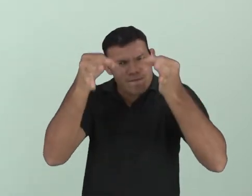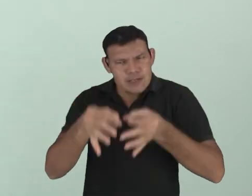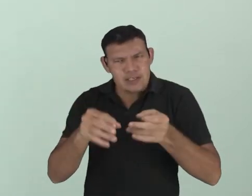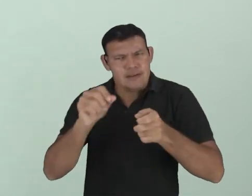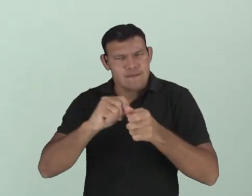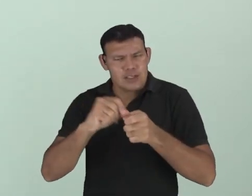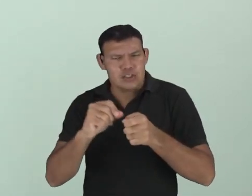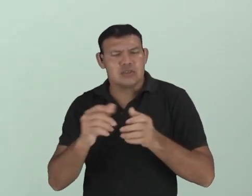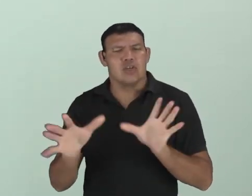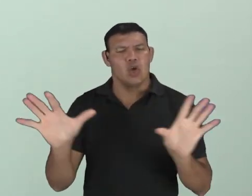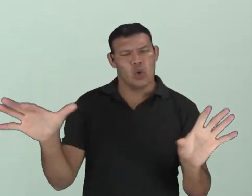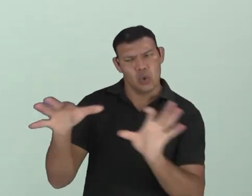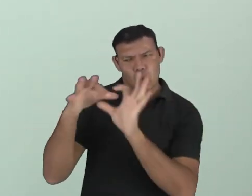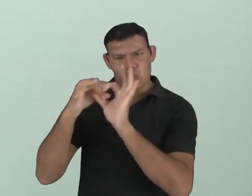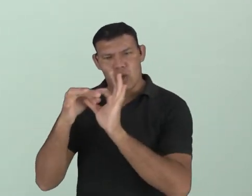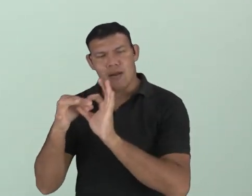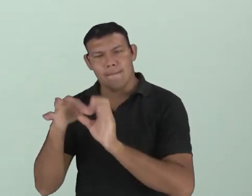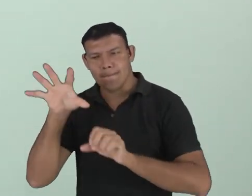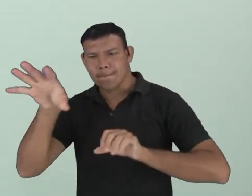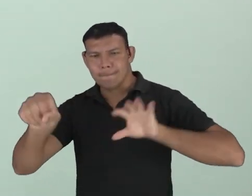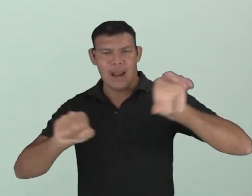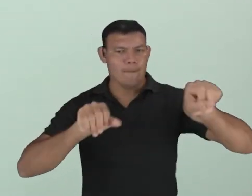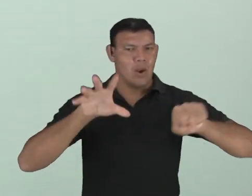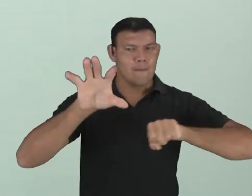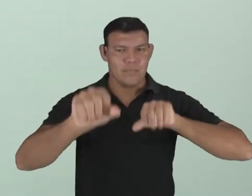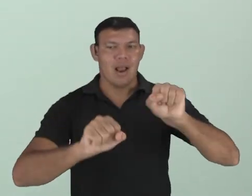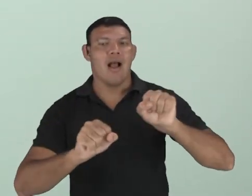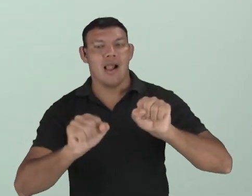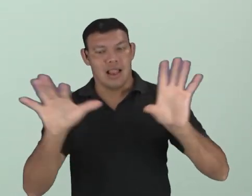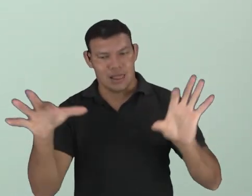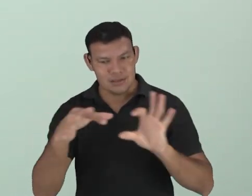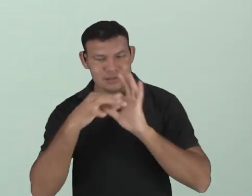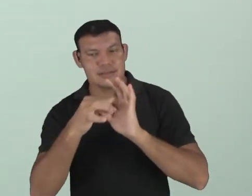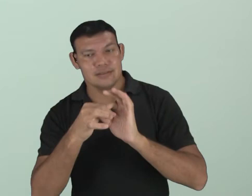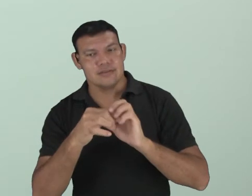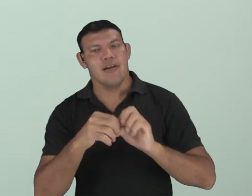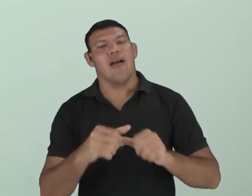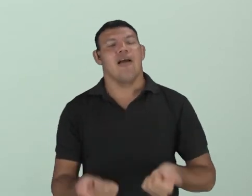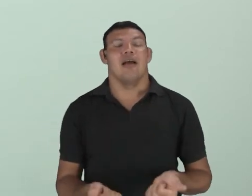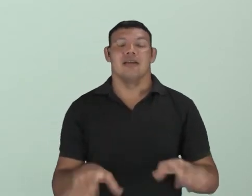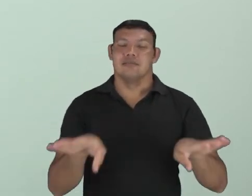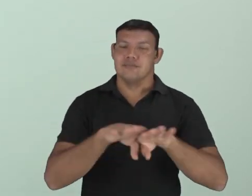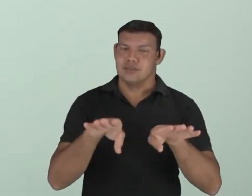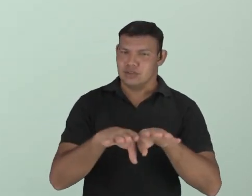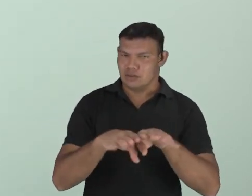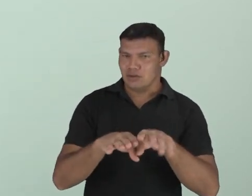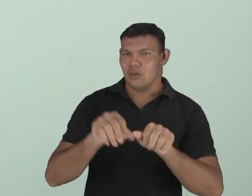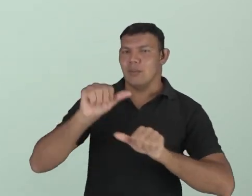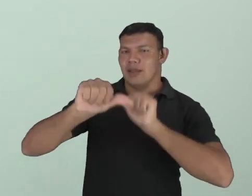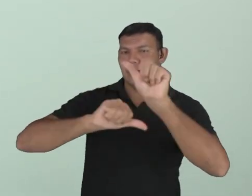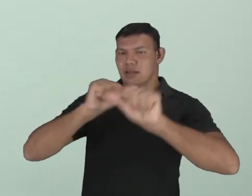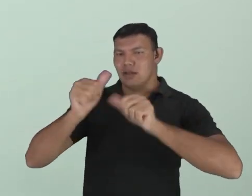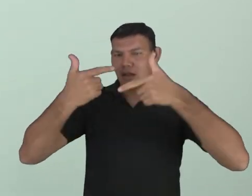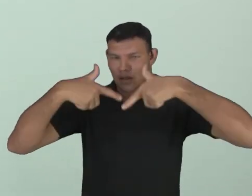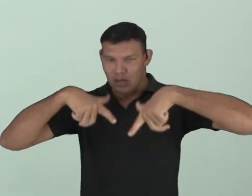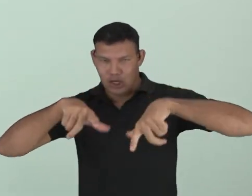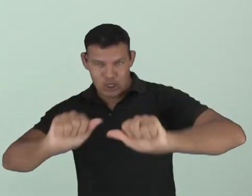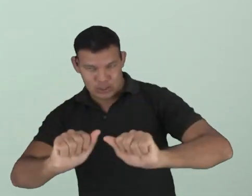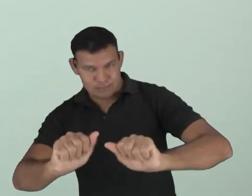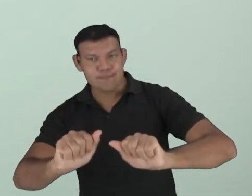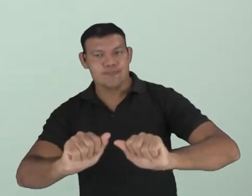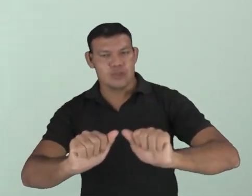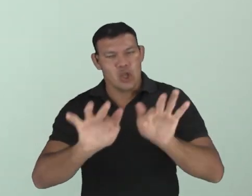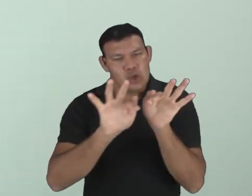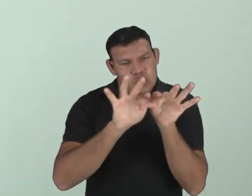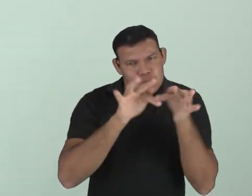informação, ver alguma coisa que está faltando e, mais importante, é você mudar a linguagem, ou seja, simplificar o conteúdo o máximo